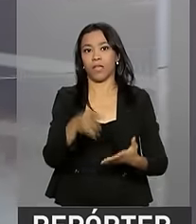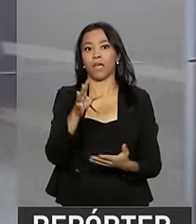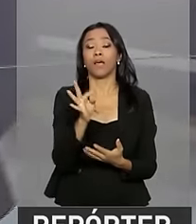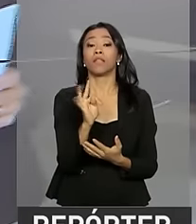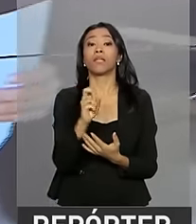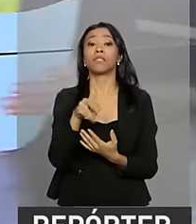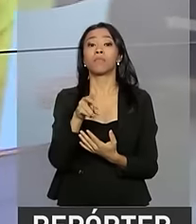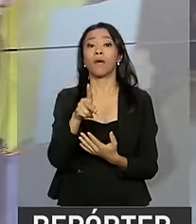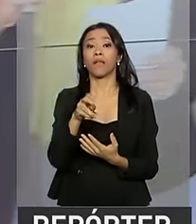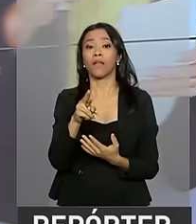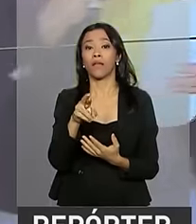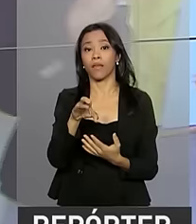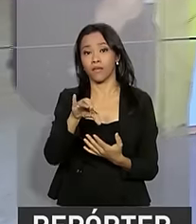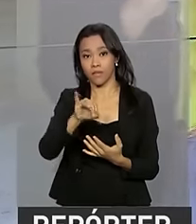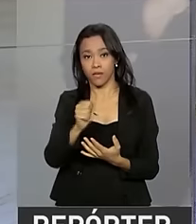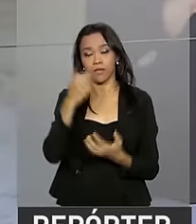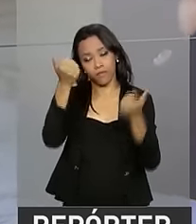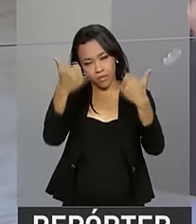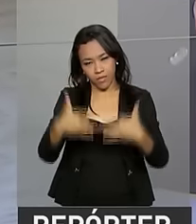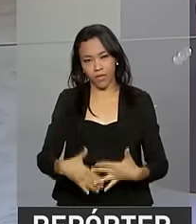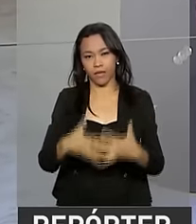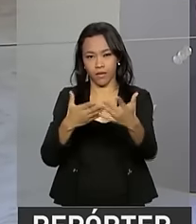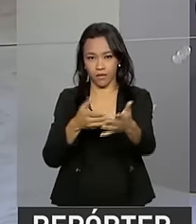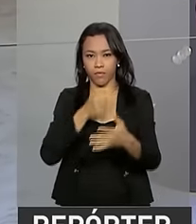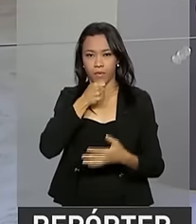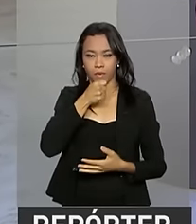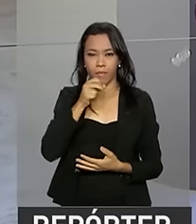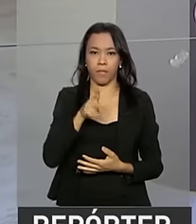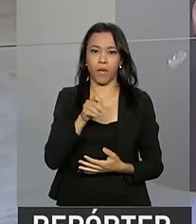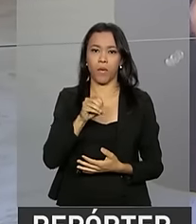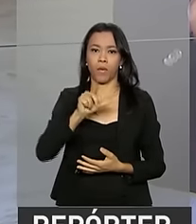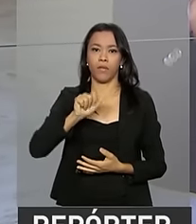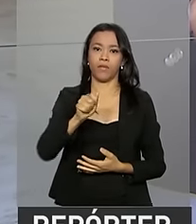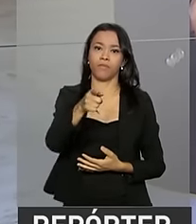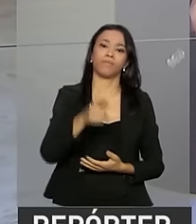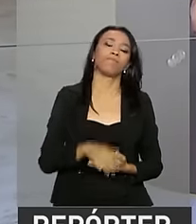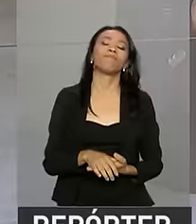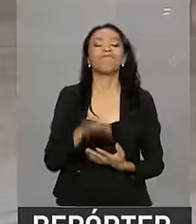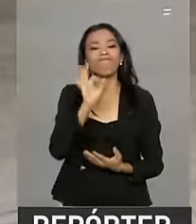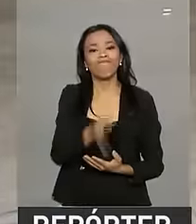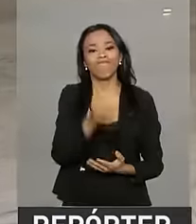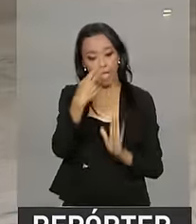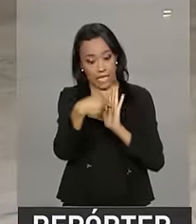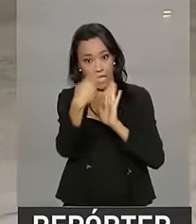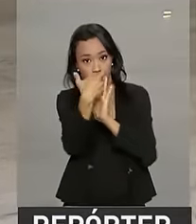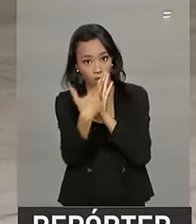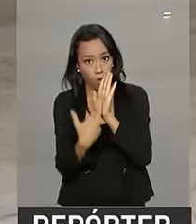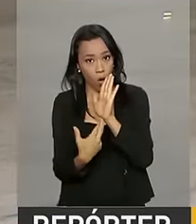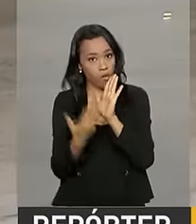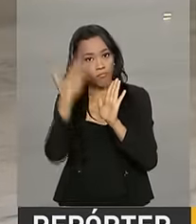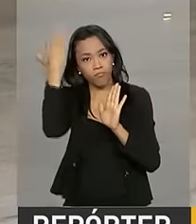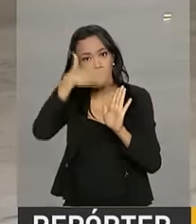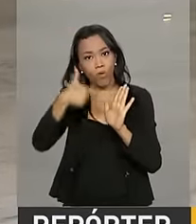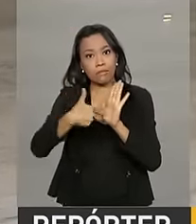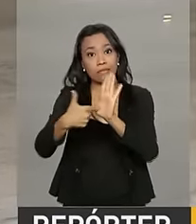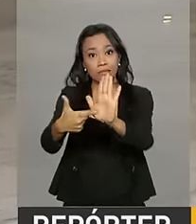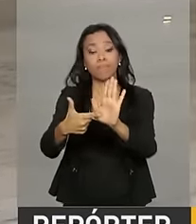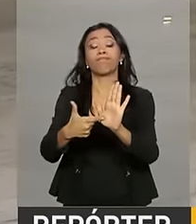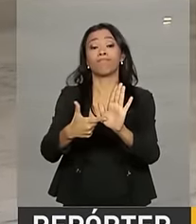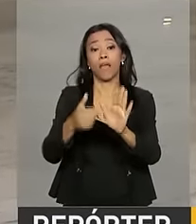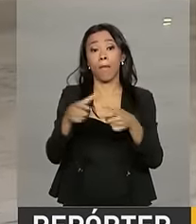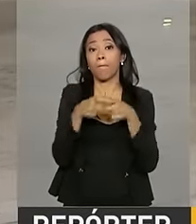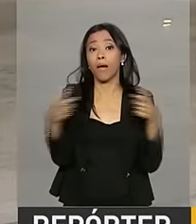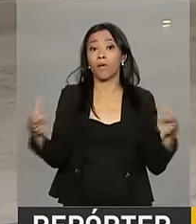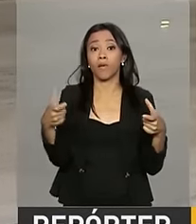deor traz ao vivo pra gente os detalhes Paula Oi José luí Pois é esse relatório ele mostra que a maior parte dos